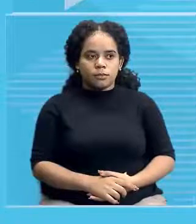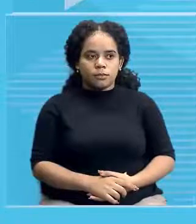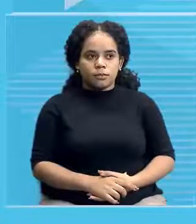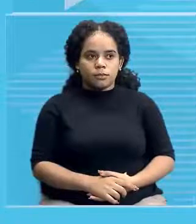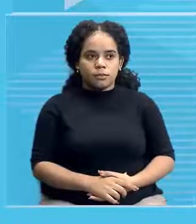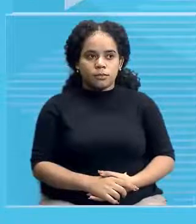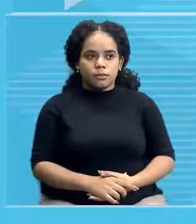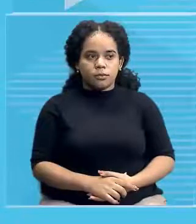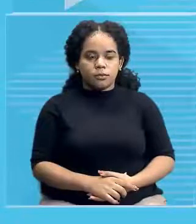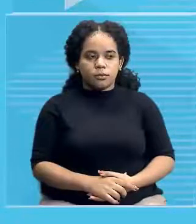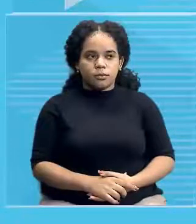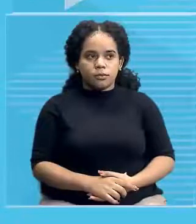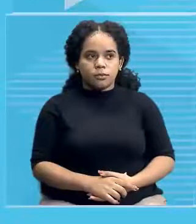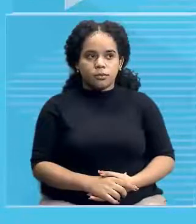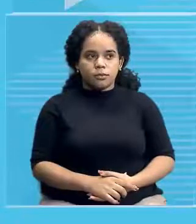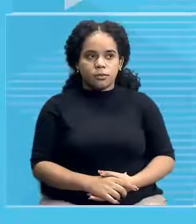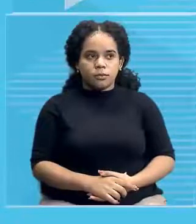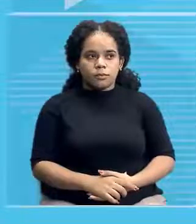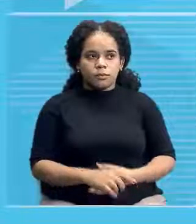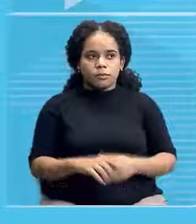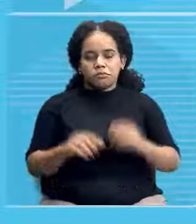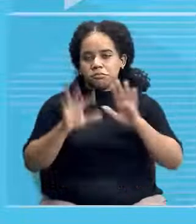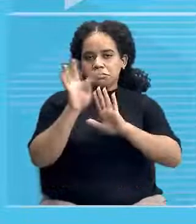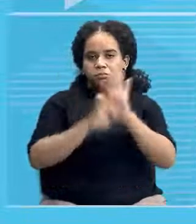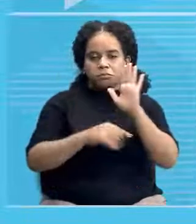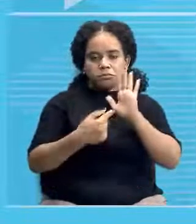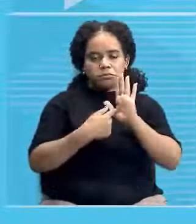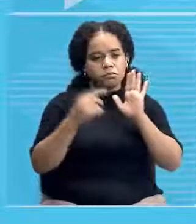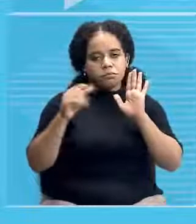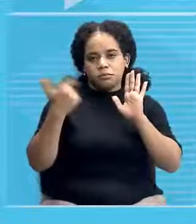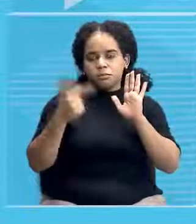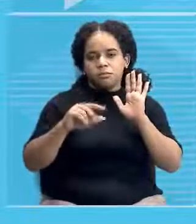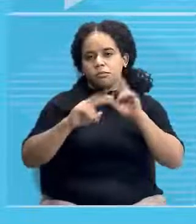o texto não fala de violência doméstica.